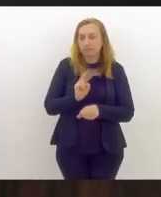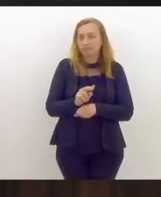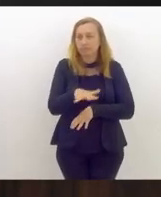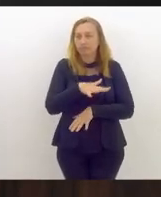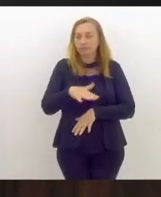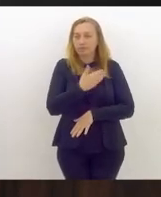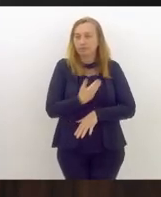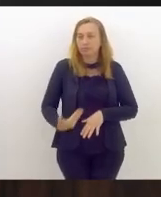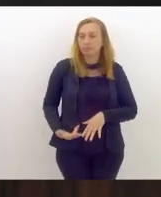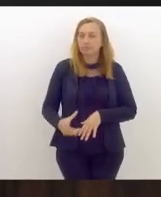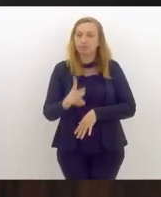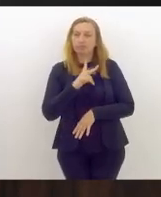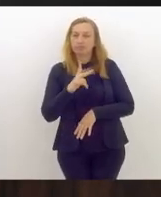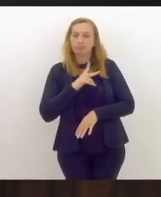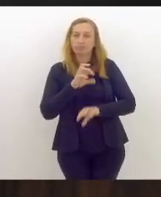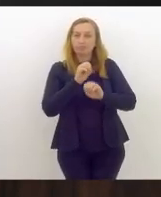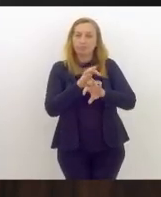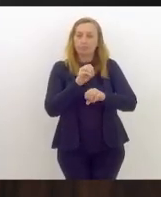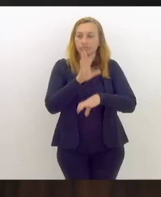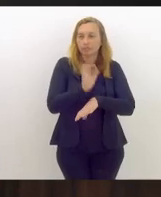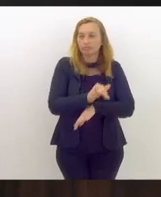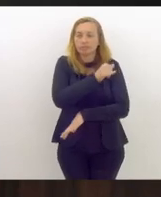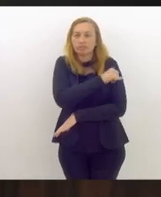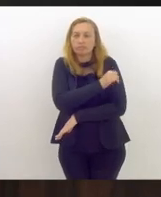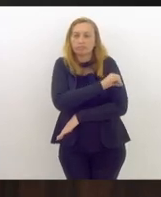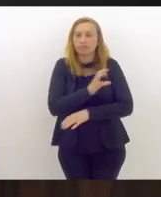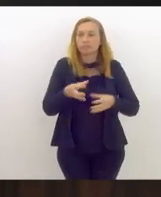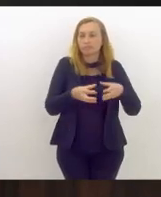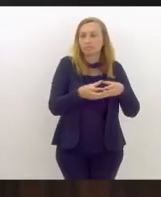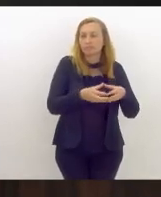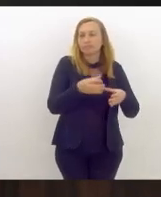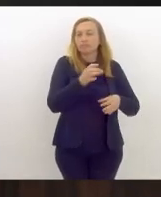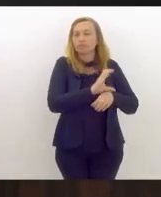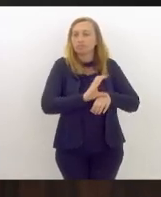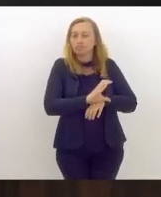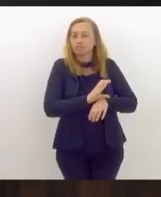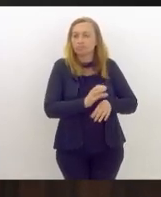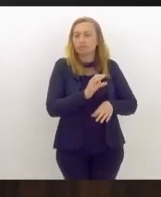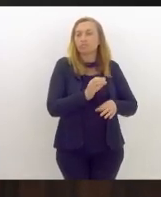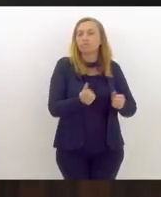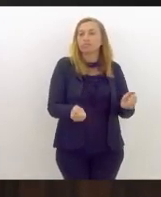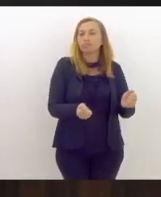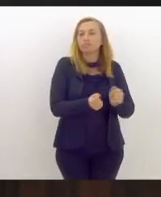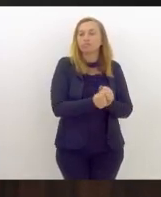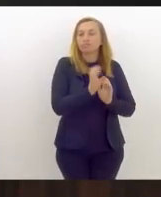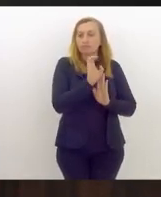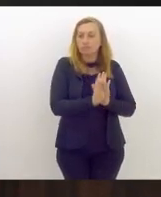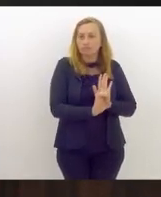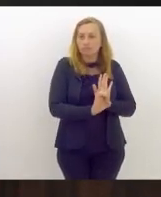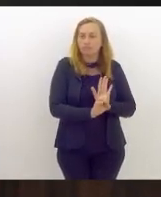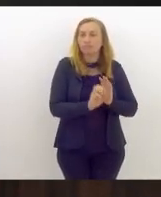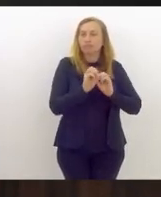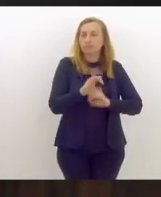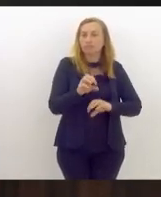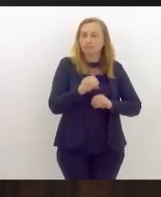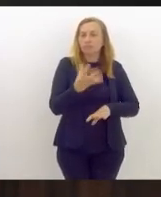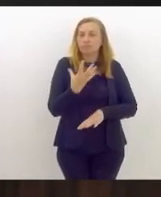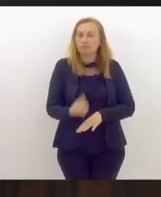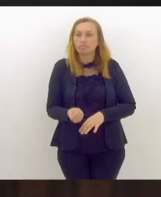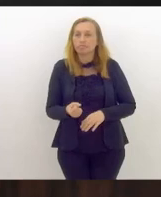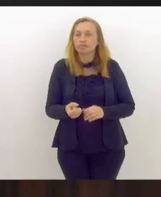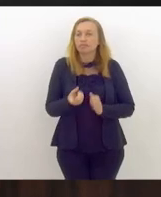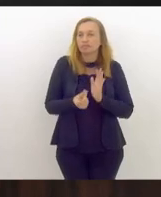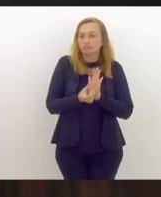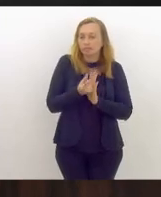e privada do ensino do Estado do Rio de Janeiro. Pareceres da Comissão de Constituição e Justiça pela condicionalidade com emendas de educação favorável, de